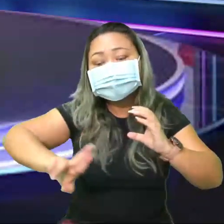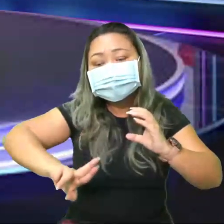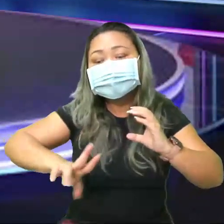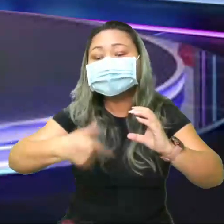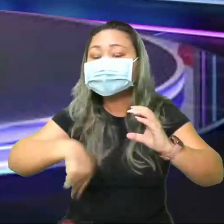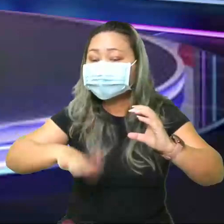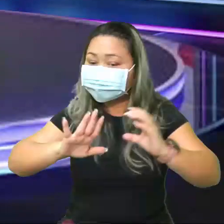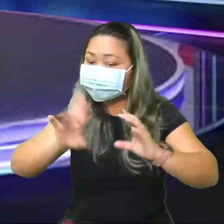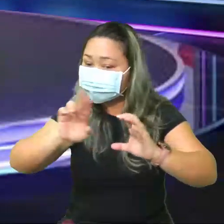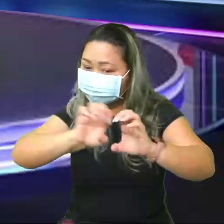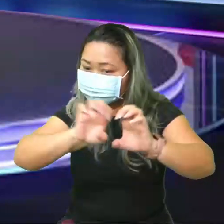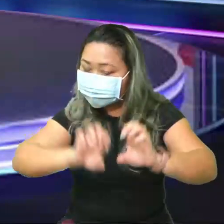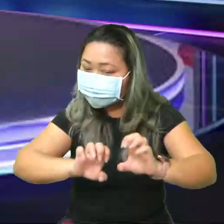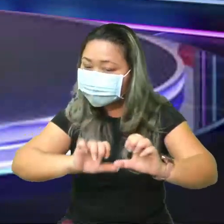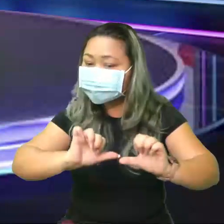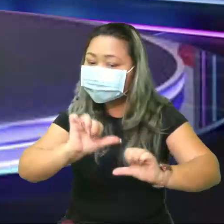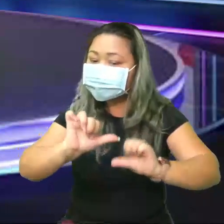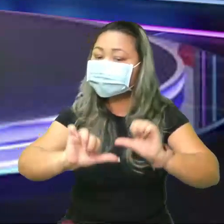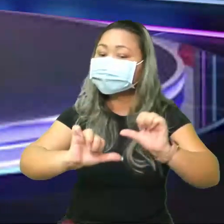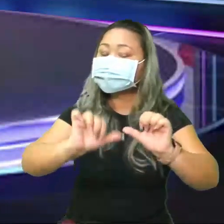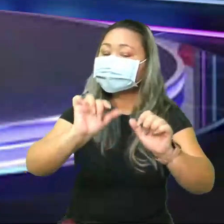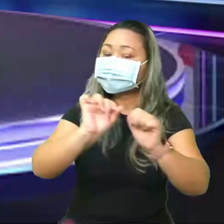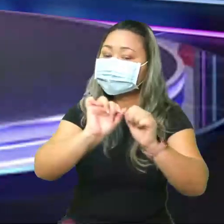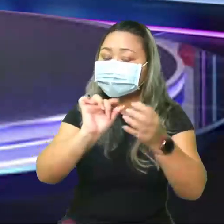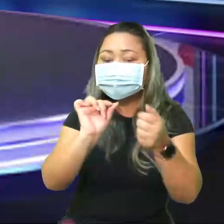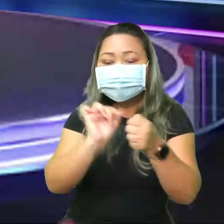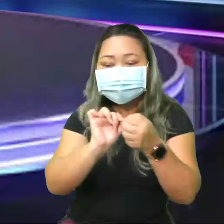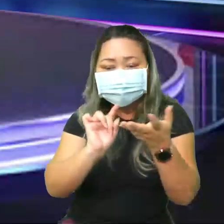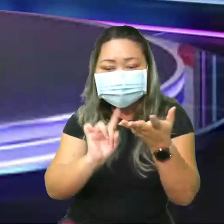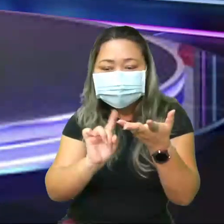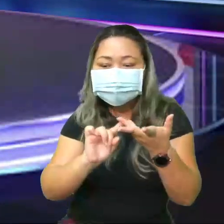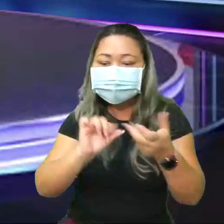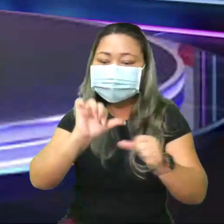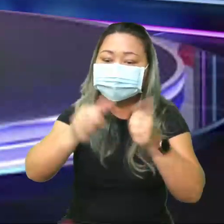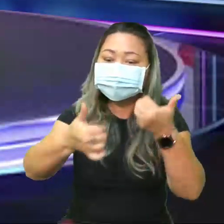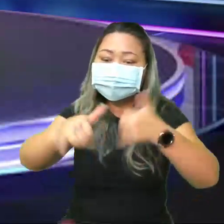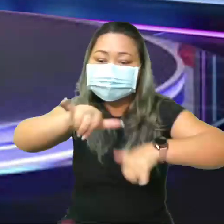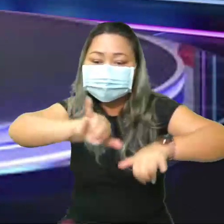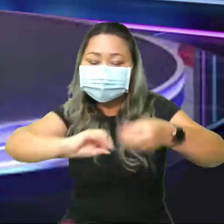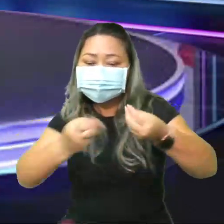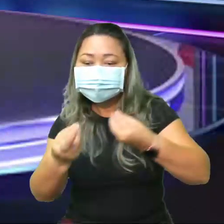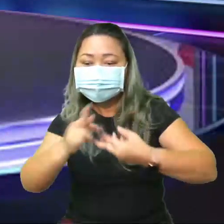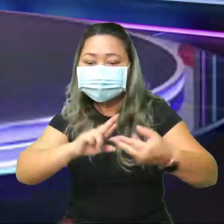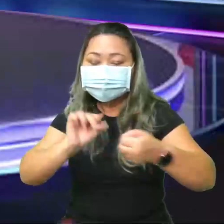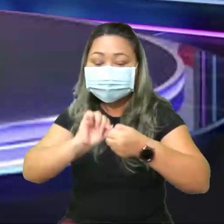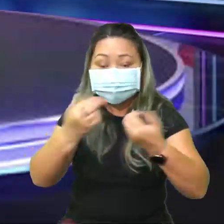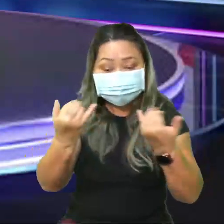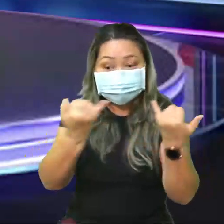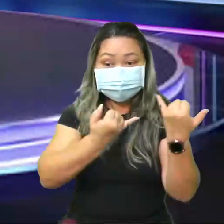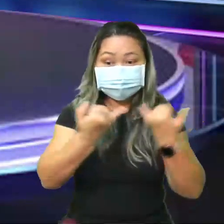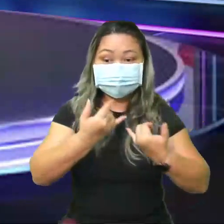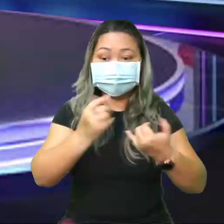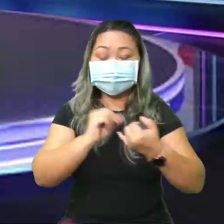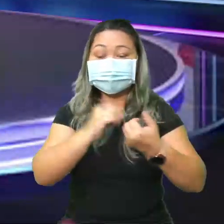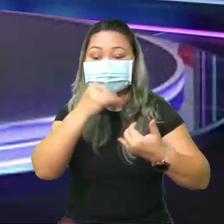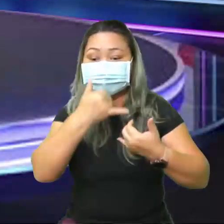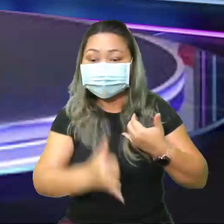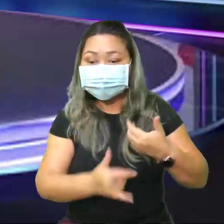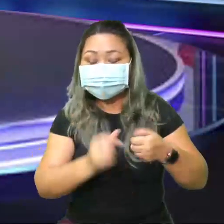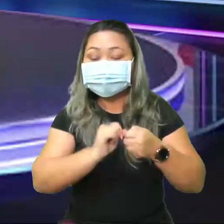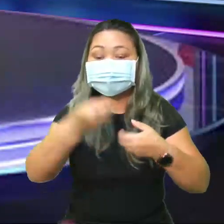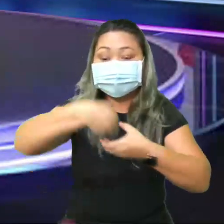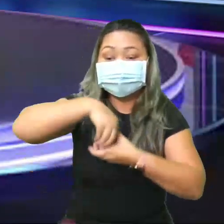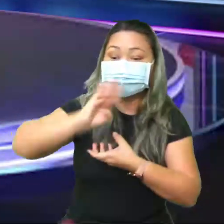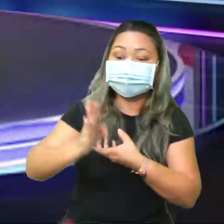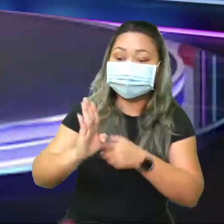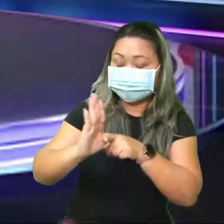energia, não vai rolar nada, reprodução, desenvolvimento, crescimento, a gente estiver falando de uma planta,